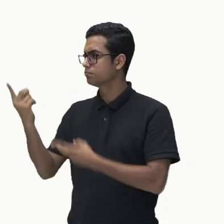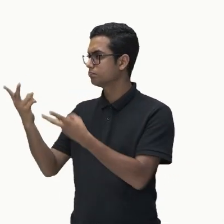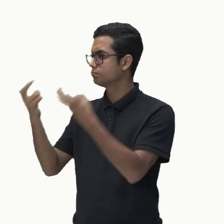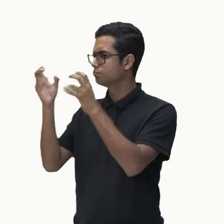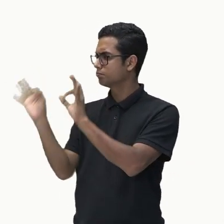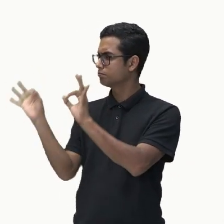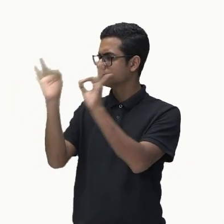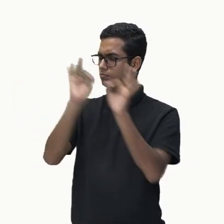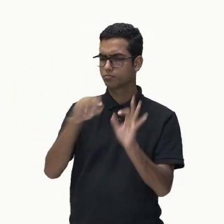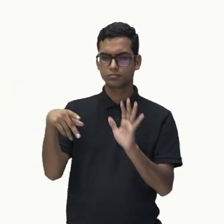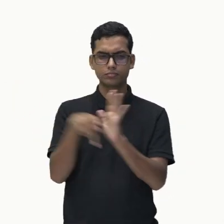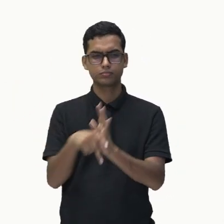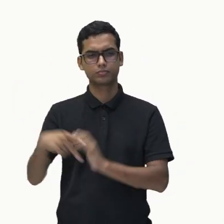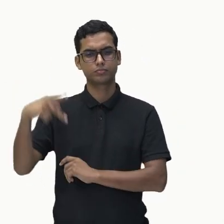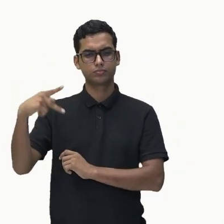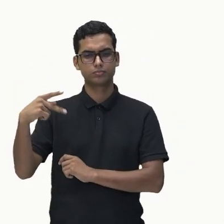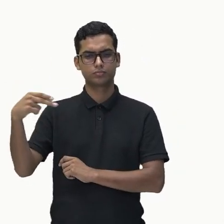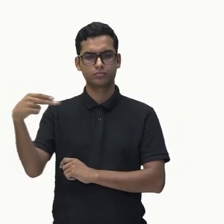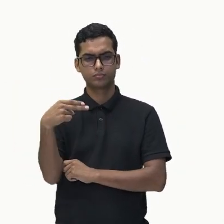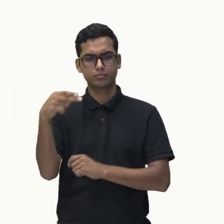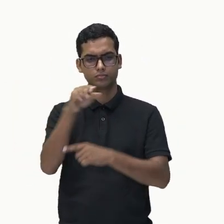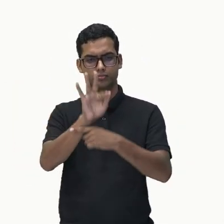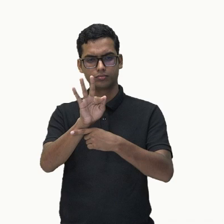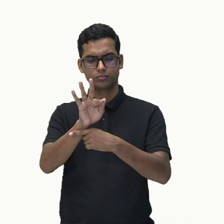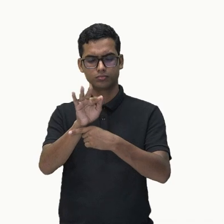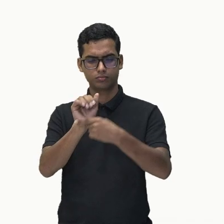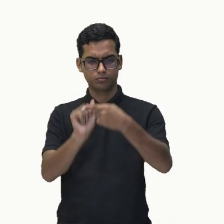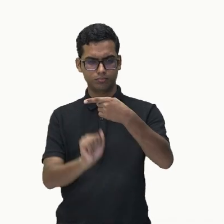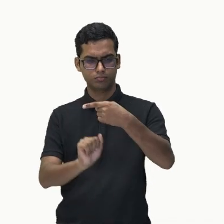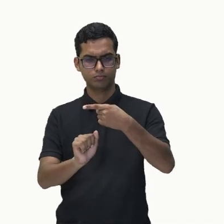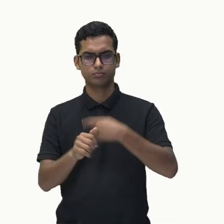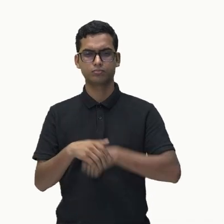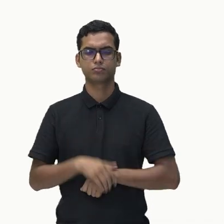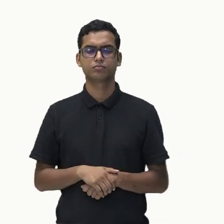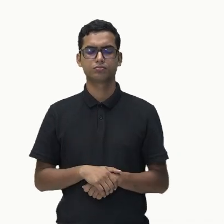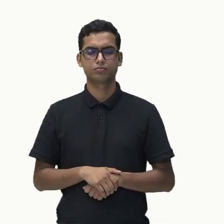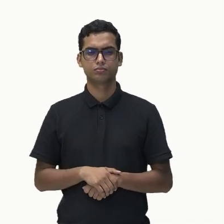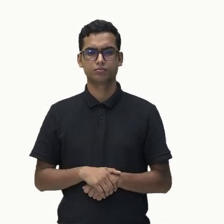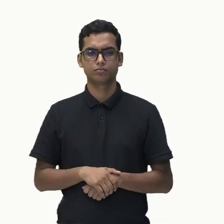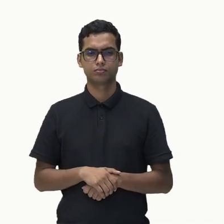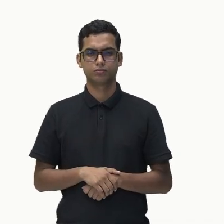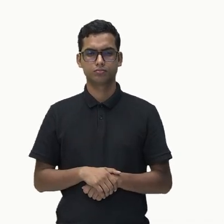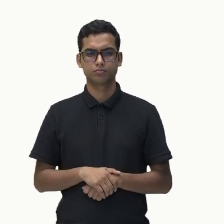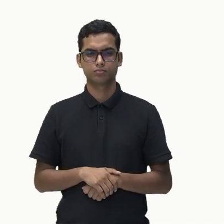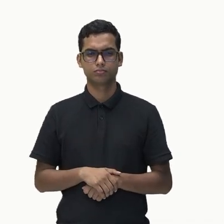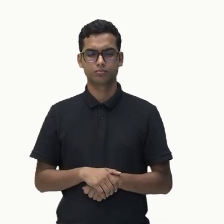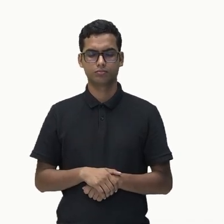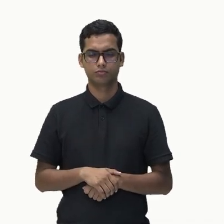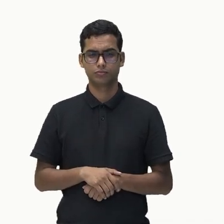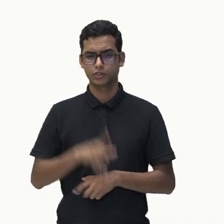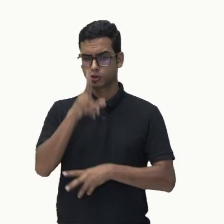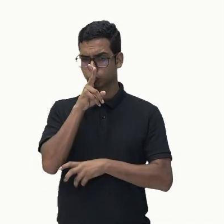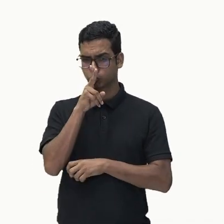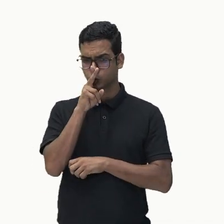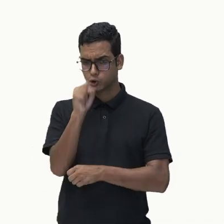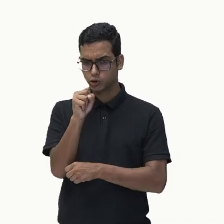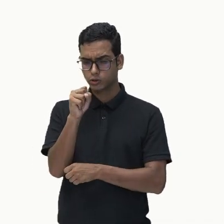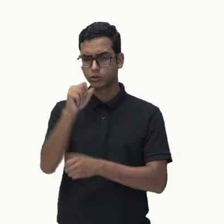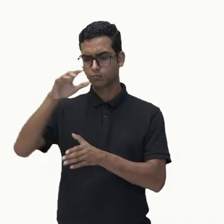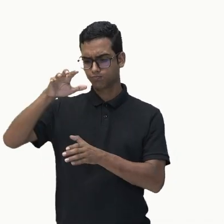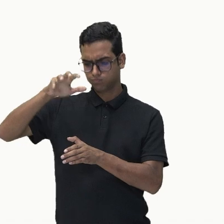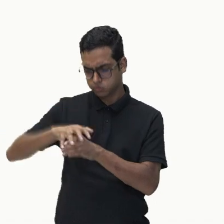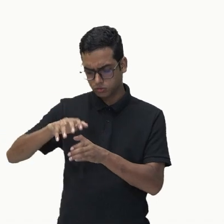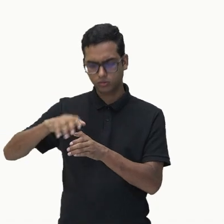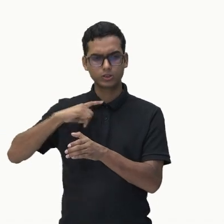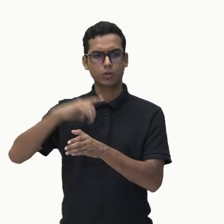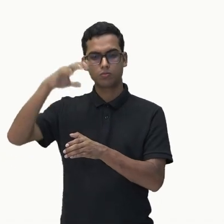é diretamente proporcional à força. Então, se eu aplico uma pressão aqui, se eu aumento a força, eu também aumento a